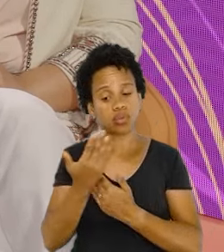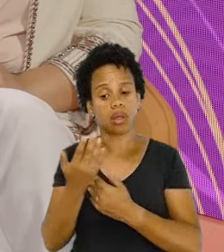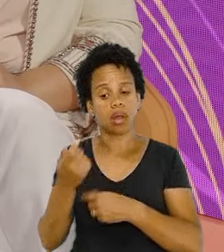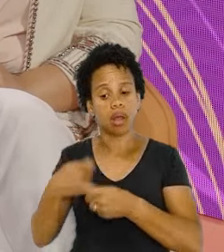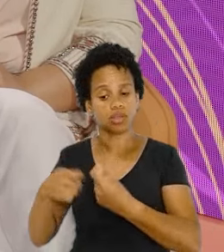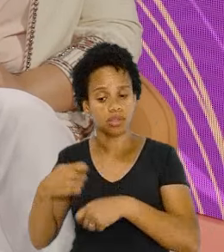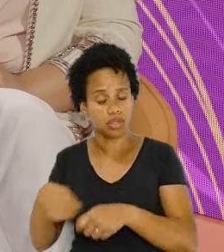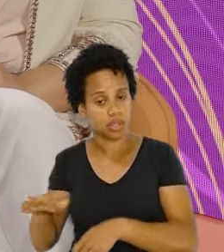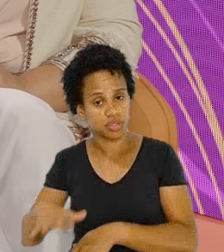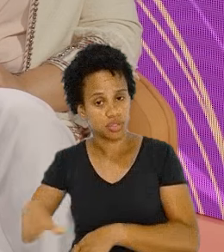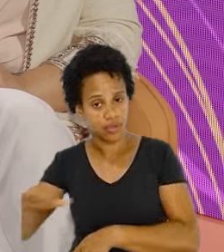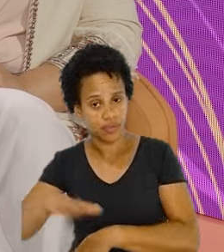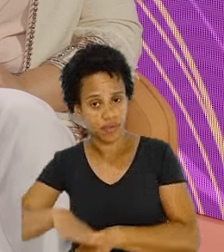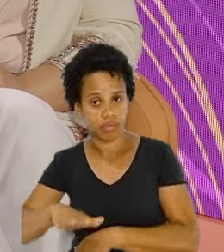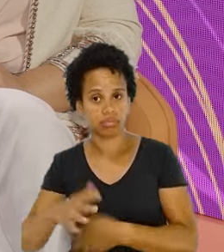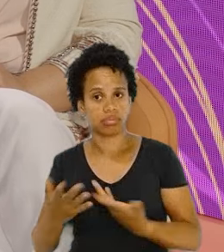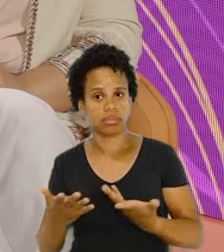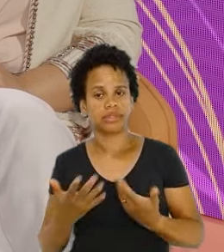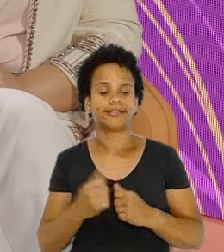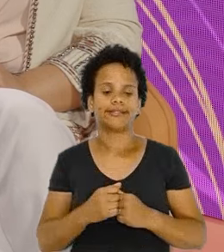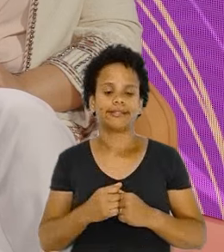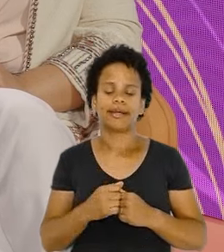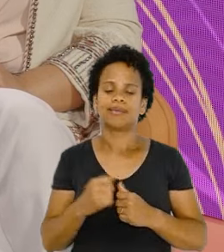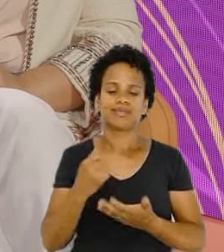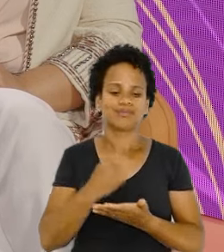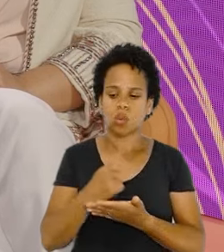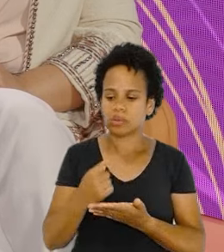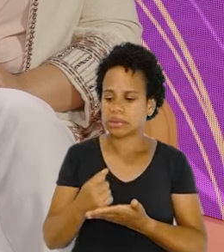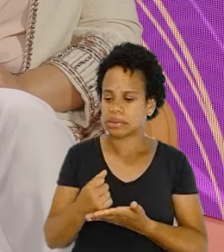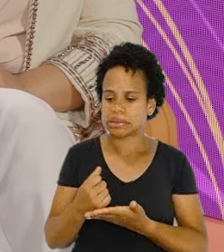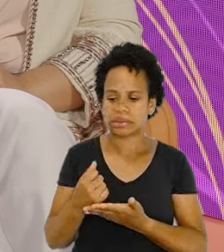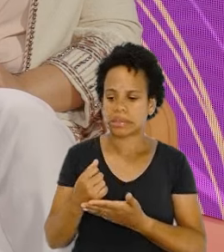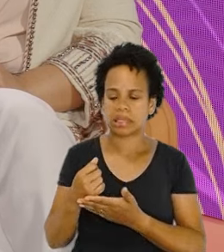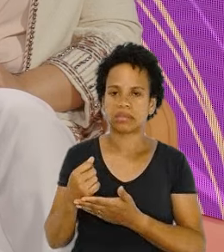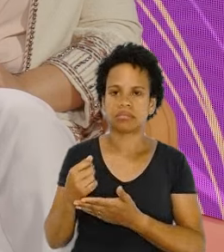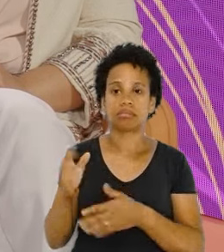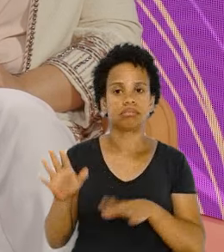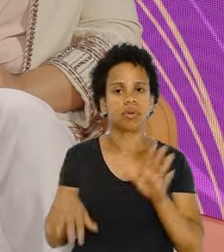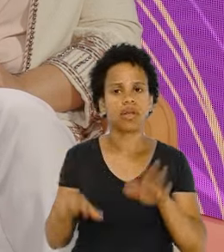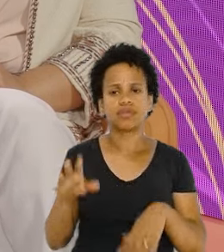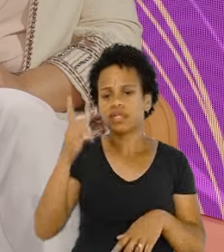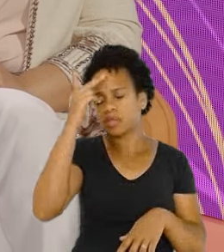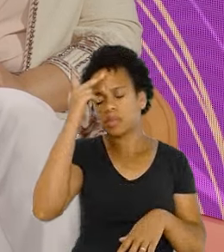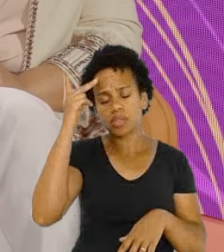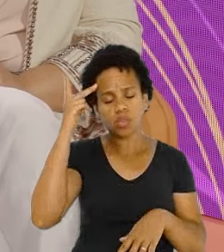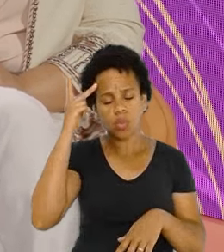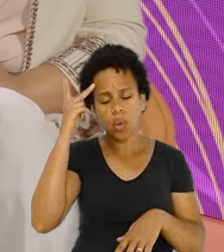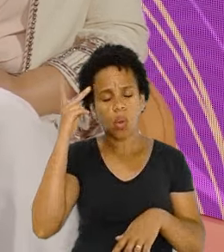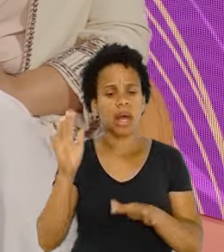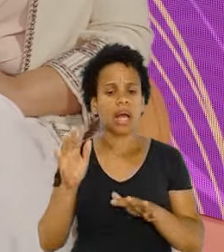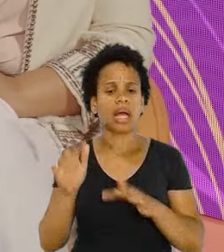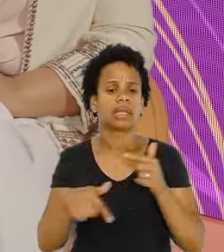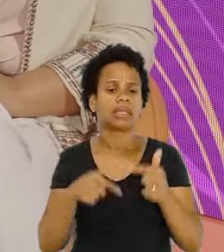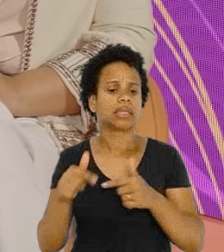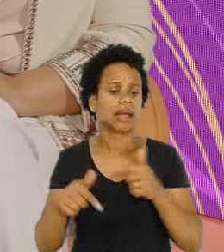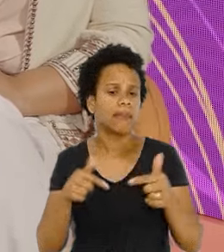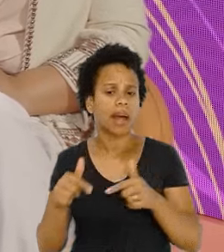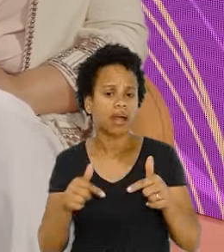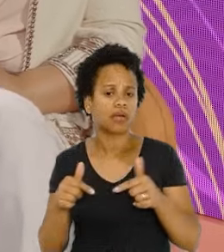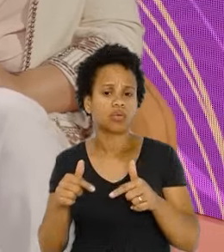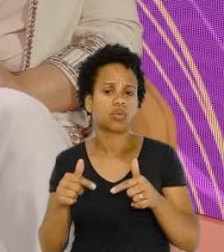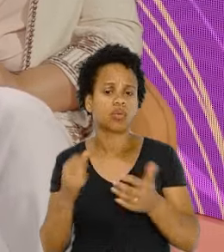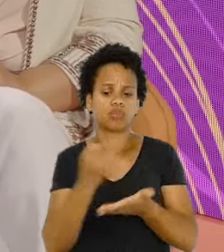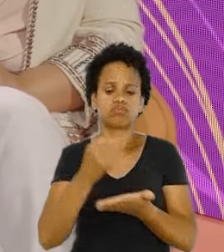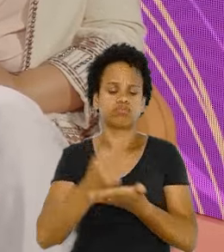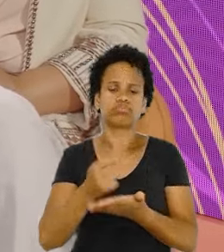administrativa aí eu não tenho como contratar às vezes alguém que faz aí um bico né um frila para você